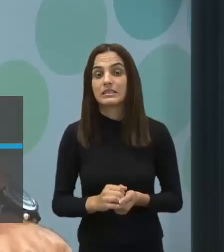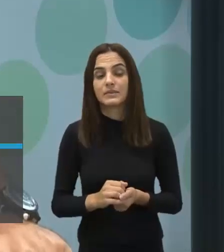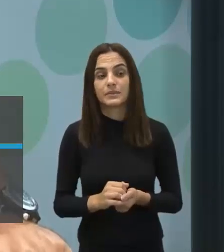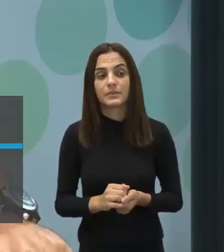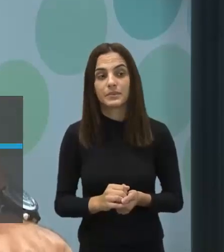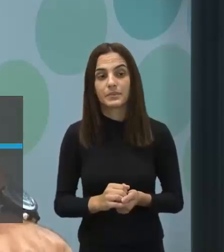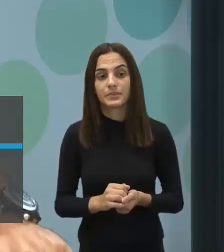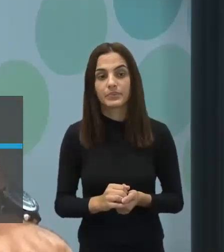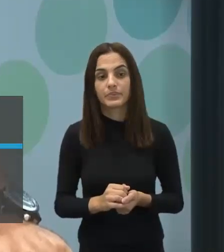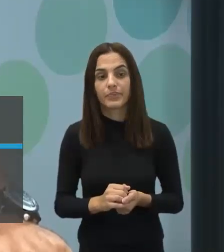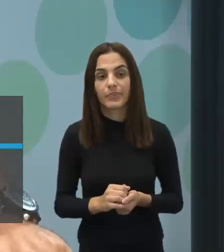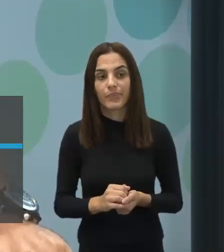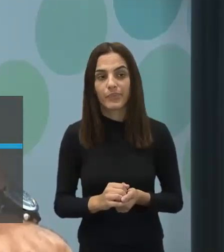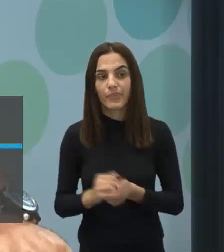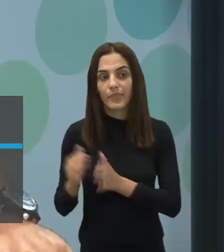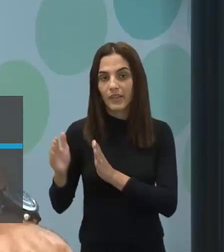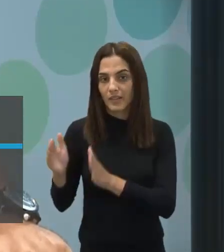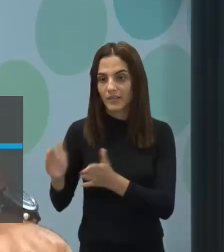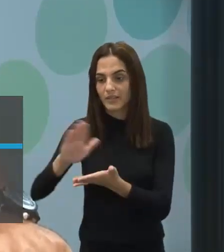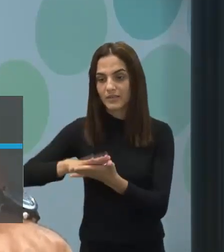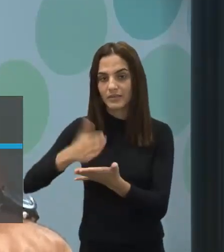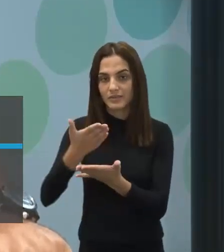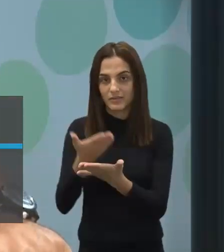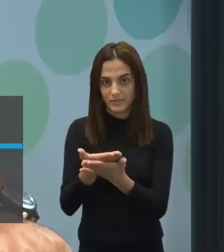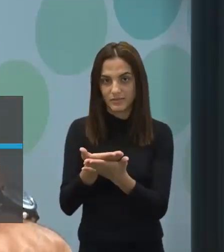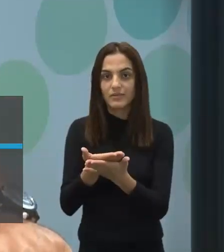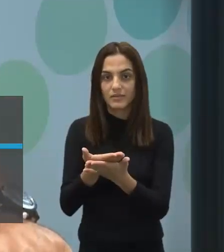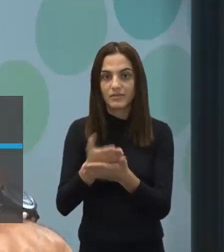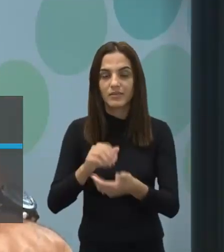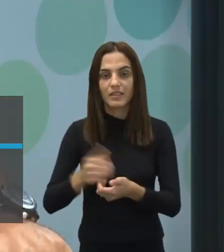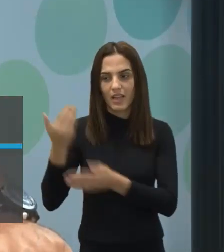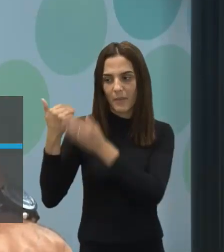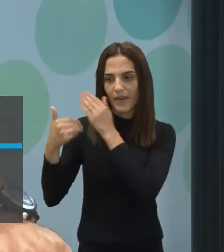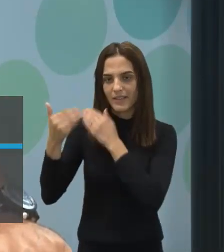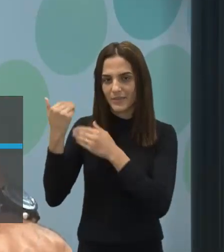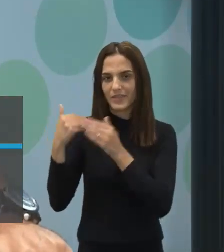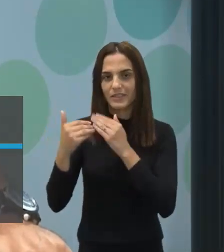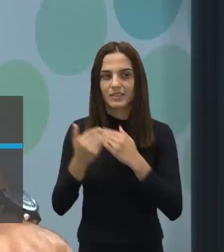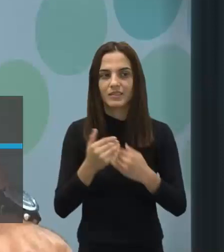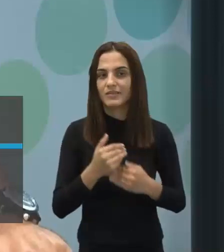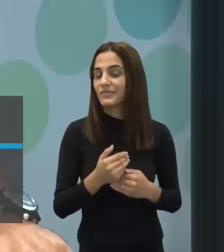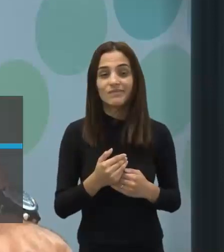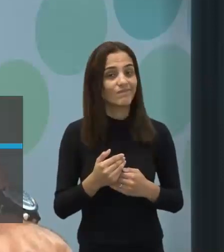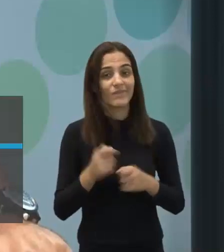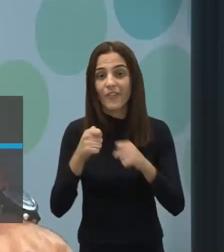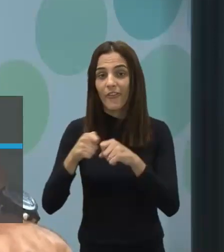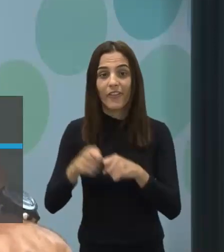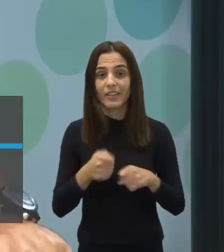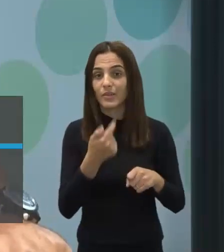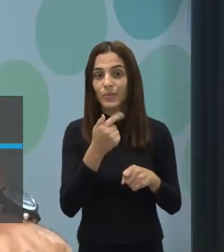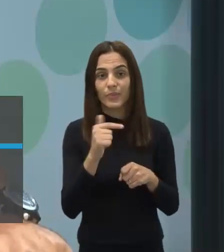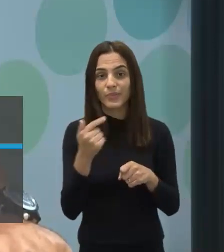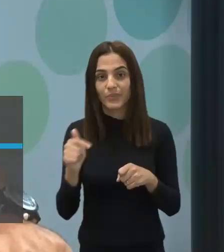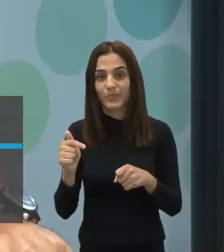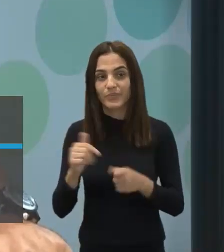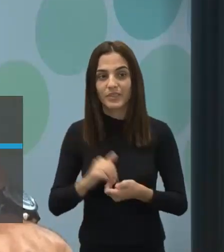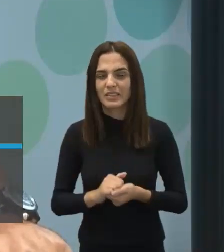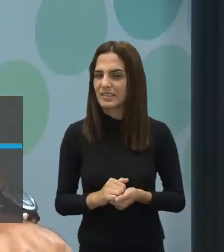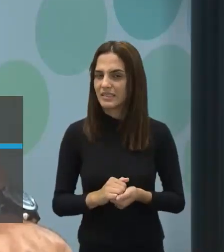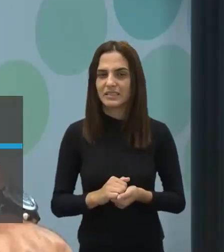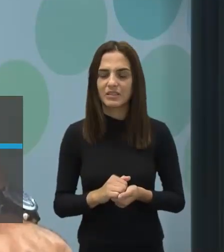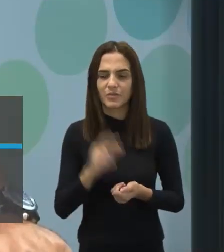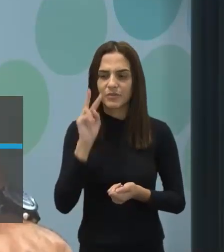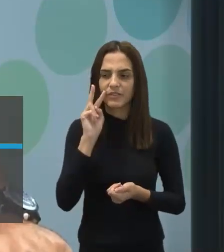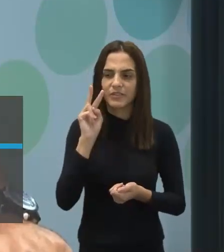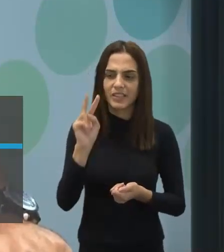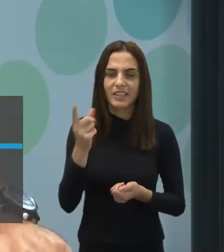inclusive, que uma parte da tradução do Stanislavski, que é mais antigo, não foi feita. Então dava essa impressão deles